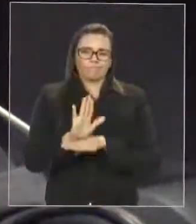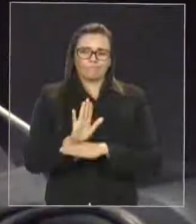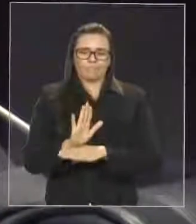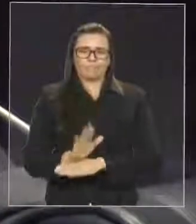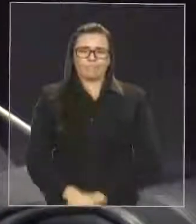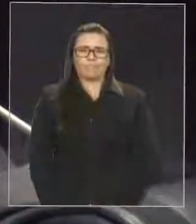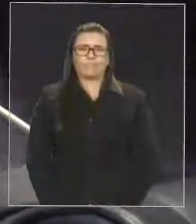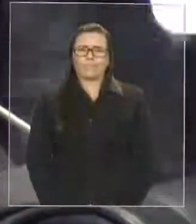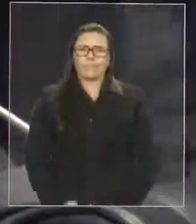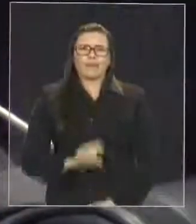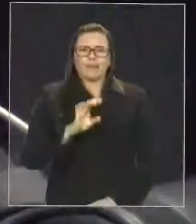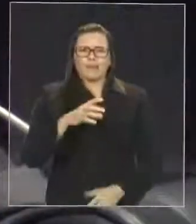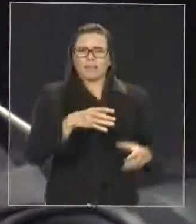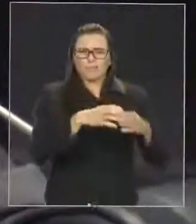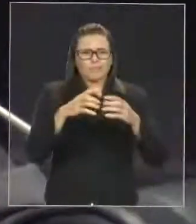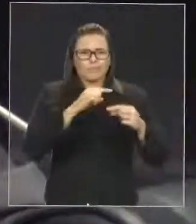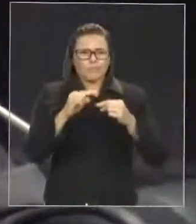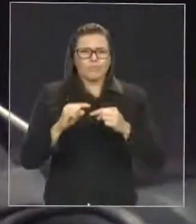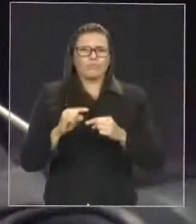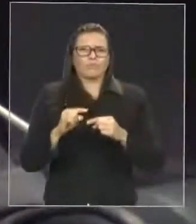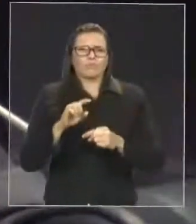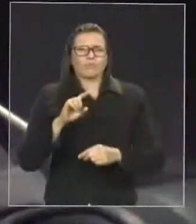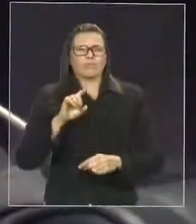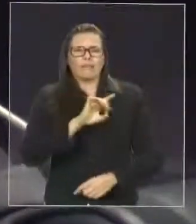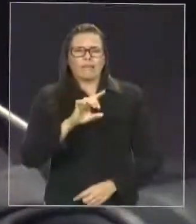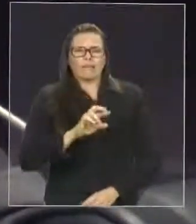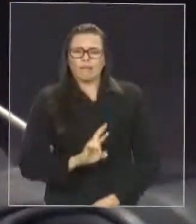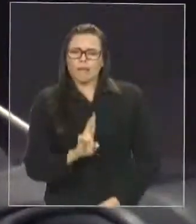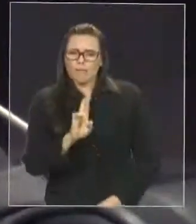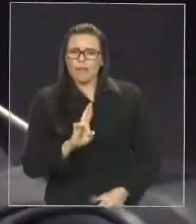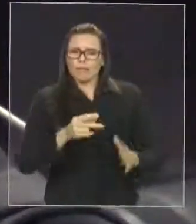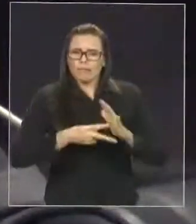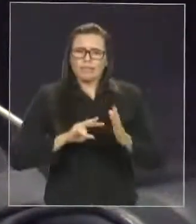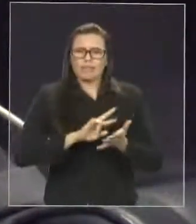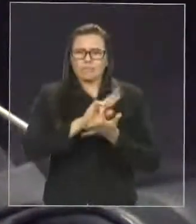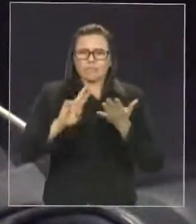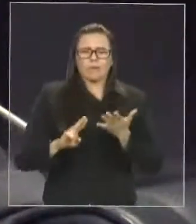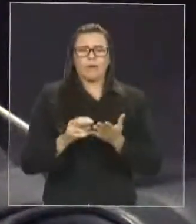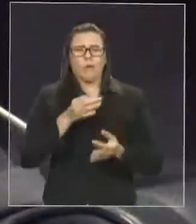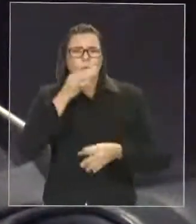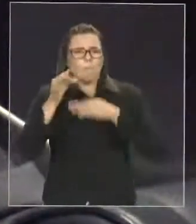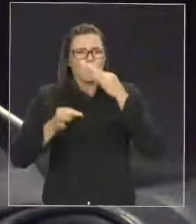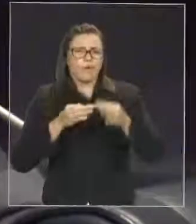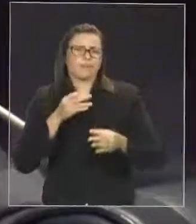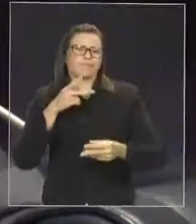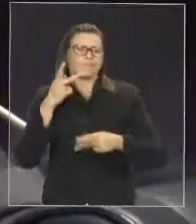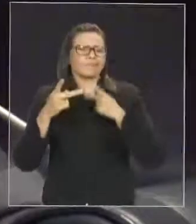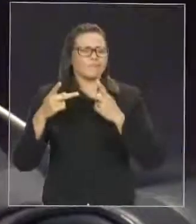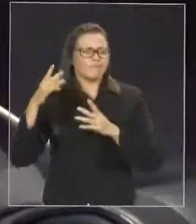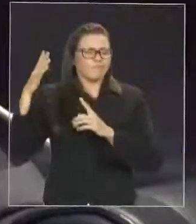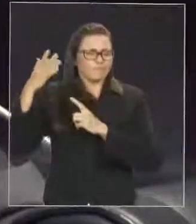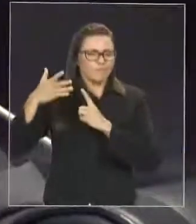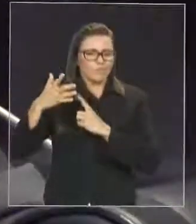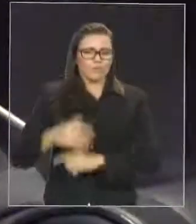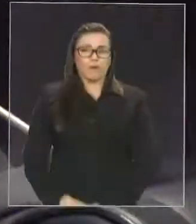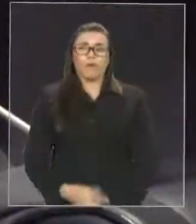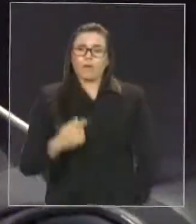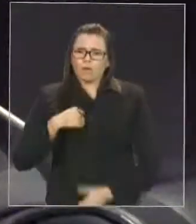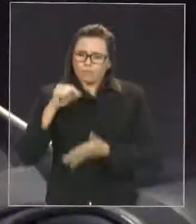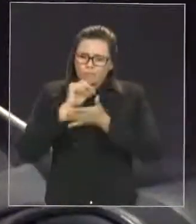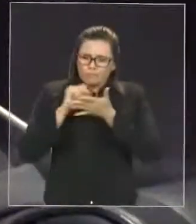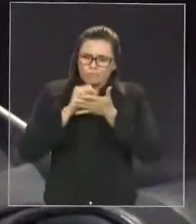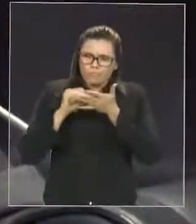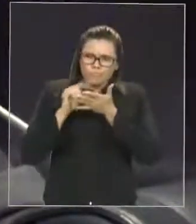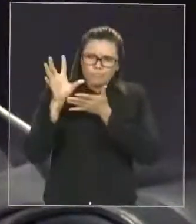que nós tivemos lá vários pontos de vista, várias opiniões. Nós vamos preparar o nosso relatório, obviamente,